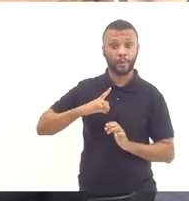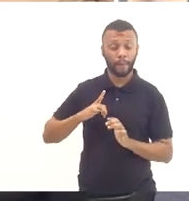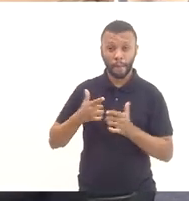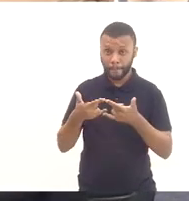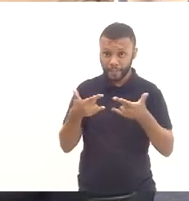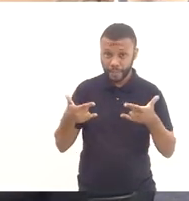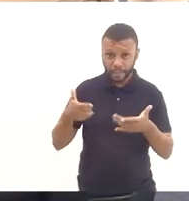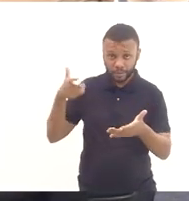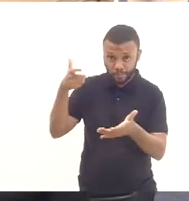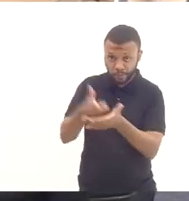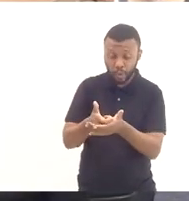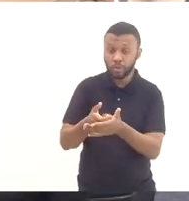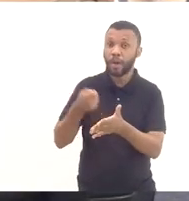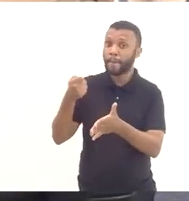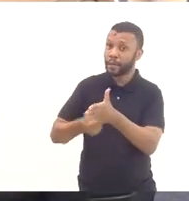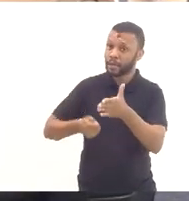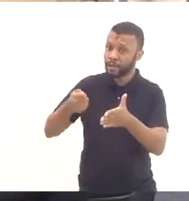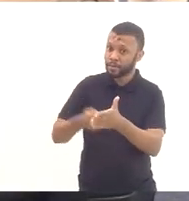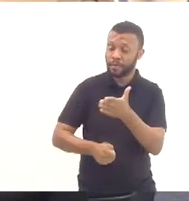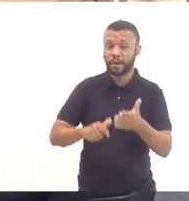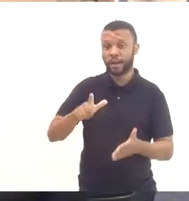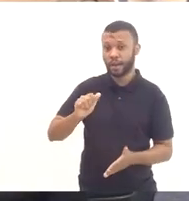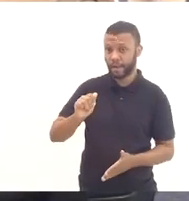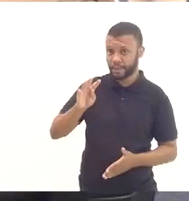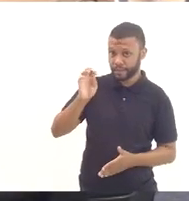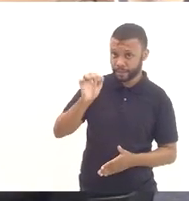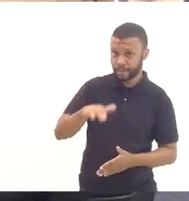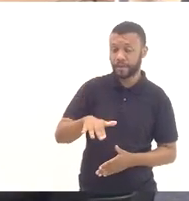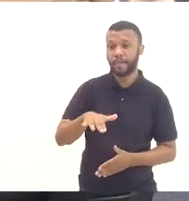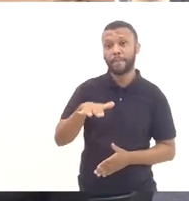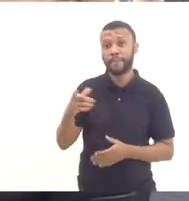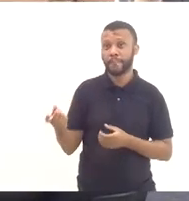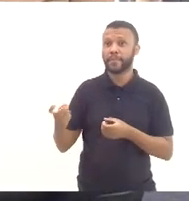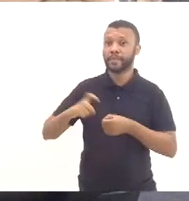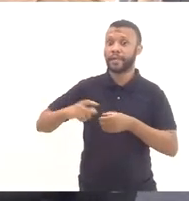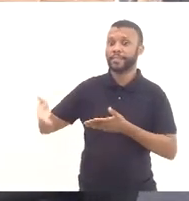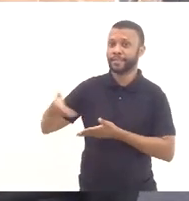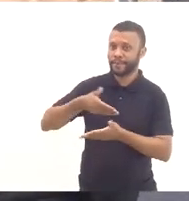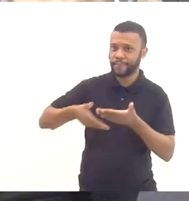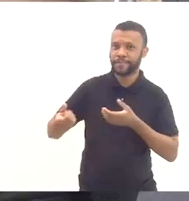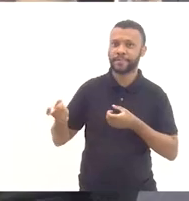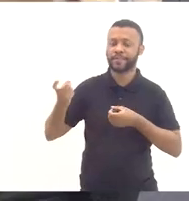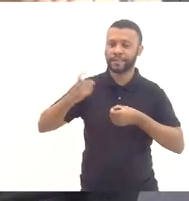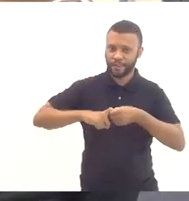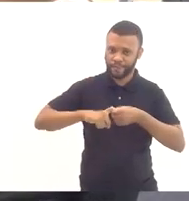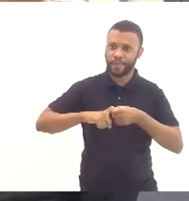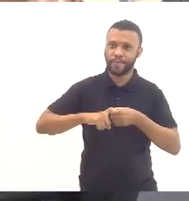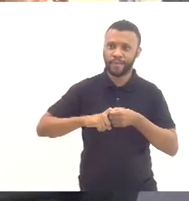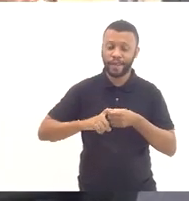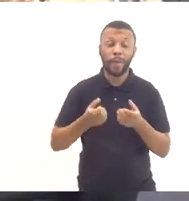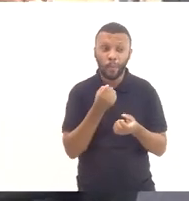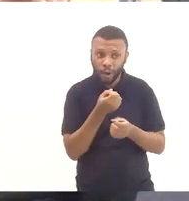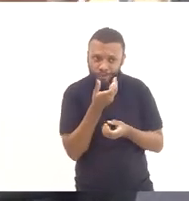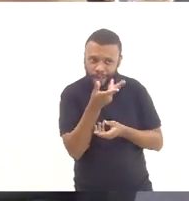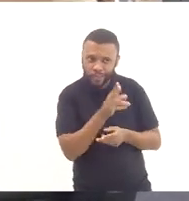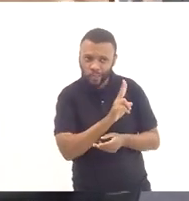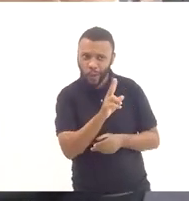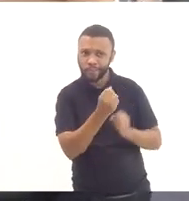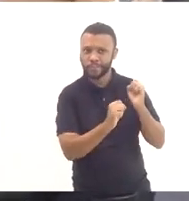comprada estou brigando com a latão para mim não pode falar o nome né Eu acho para me deu Vou colocar aqui pode para mim devolver